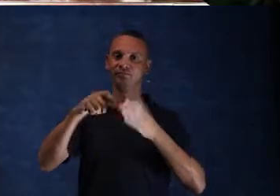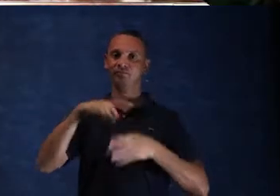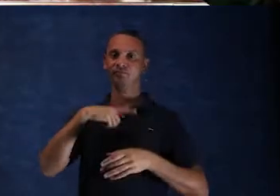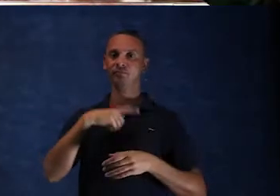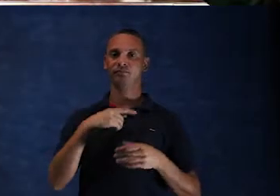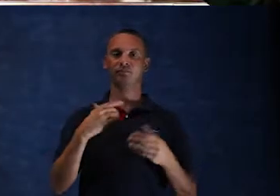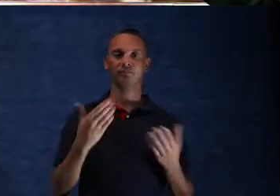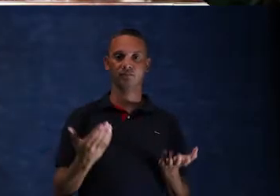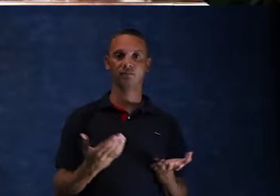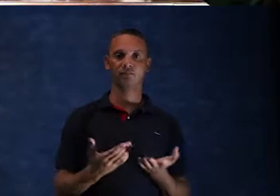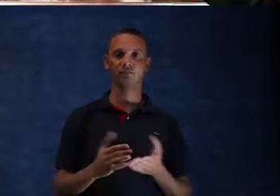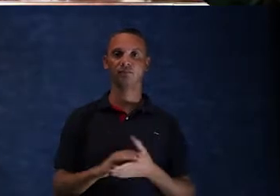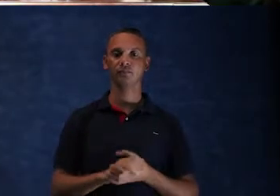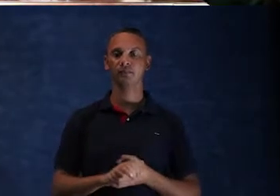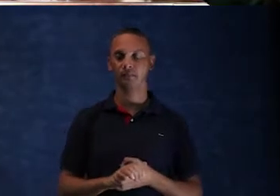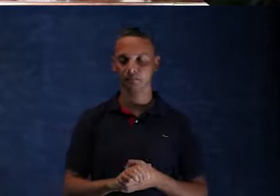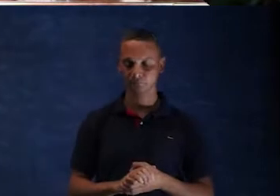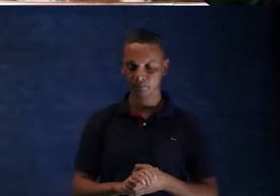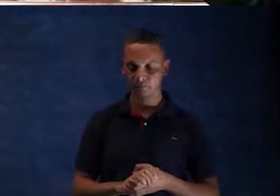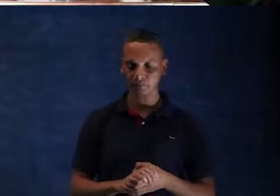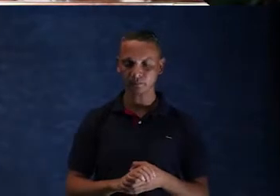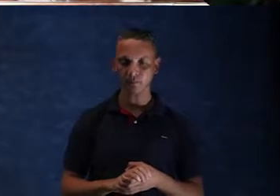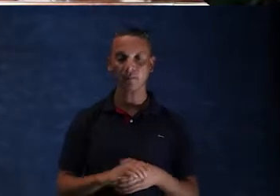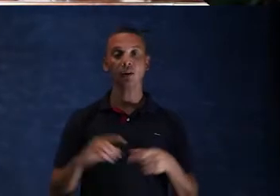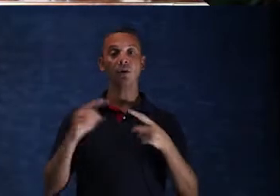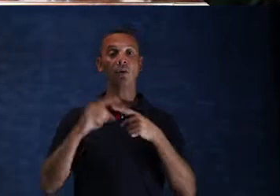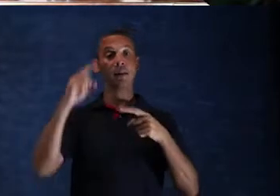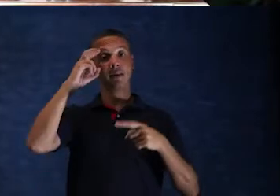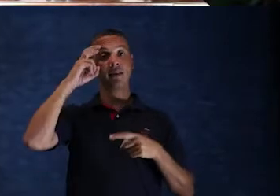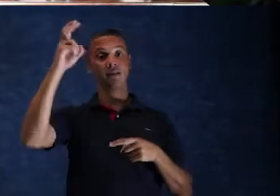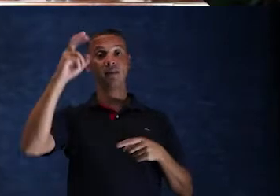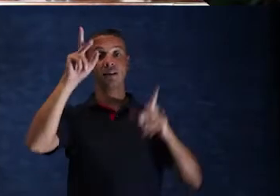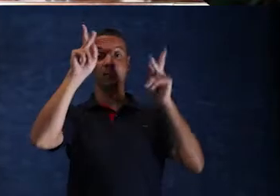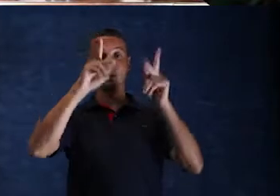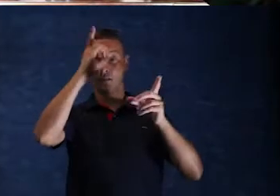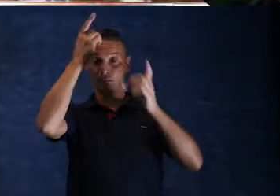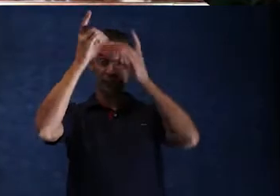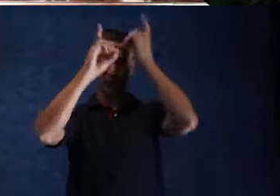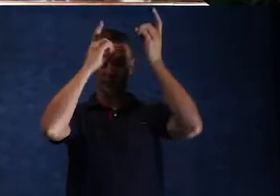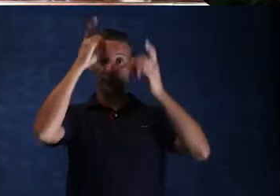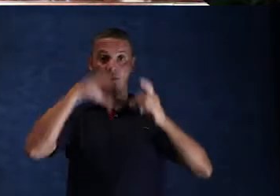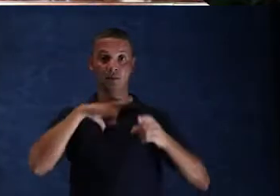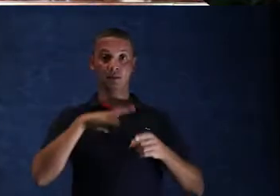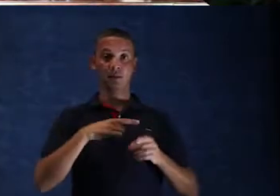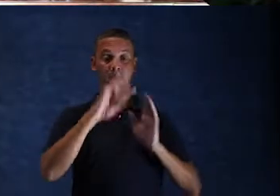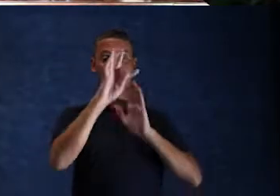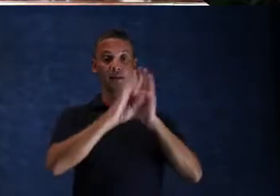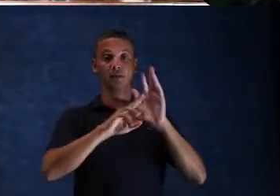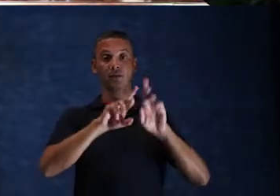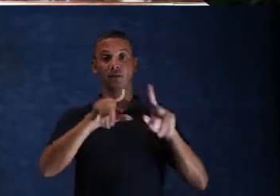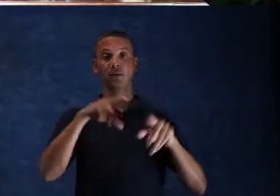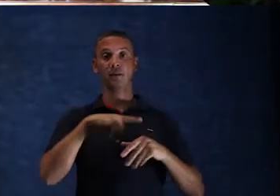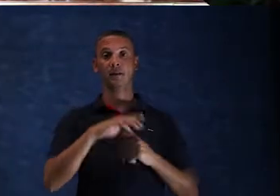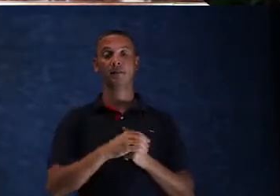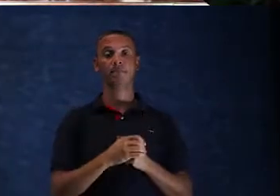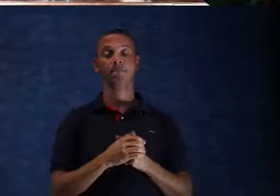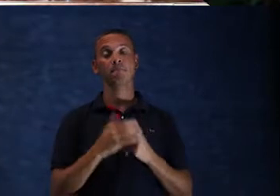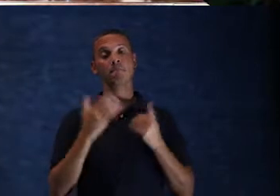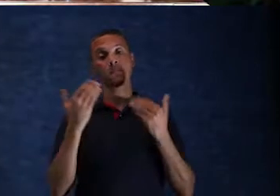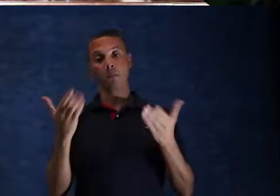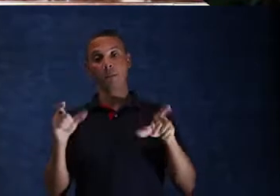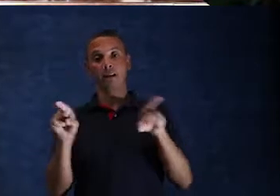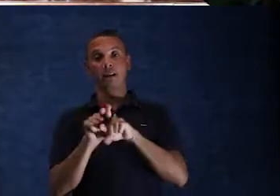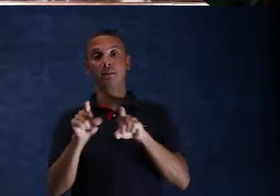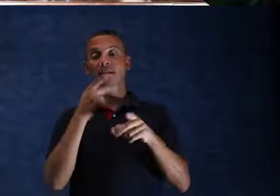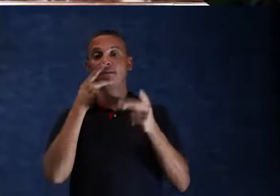apresentadas pela ficção criminal. É uma questão de inteligência, né? Eu acho, de intertexto também. Agora, disse